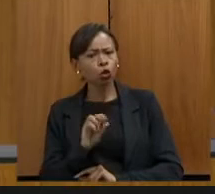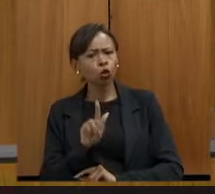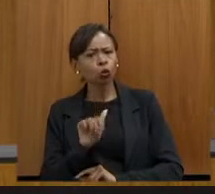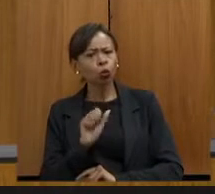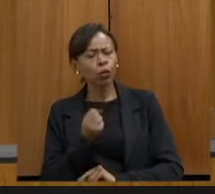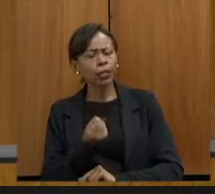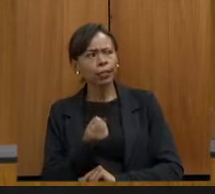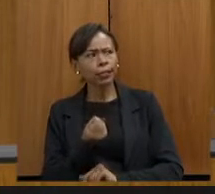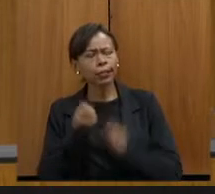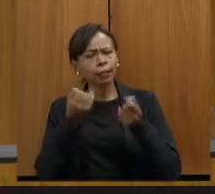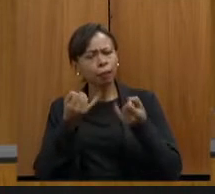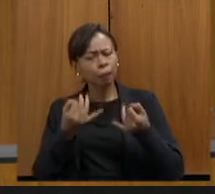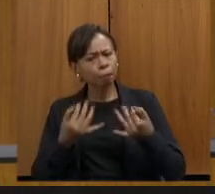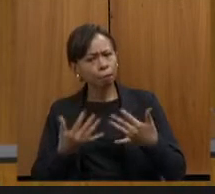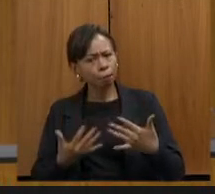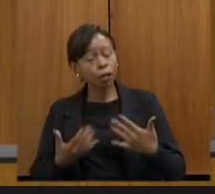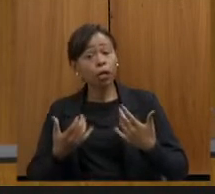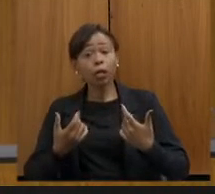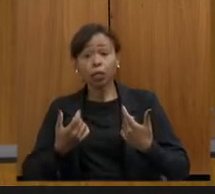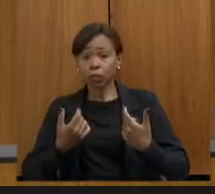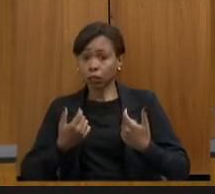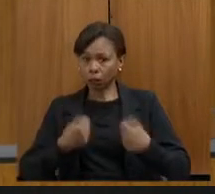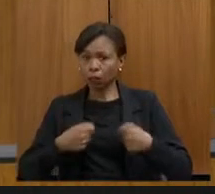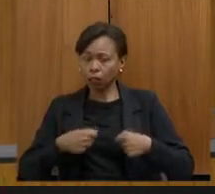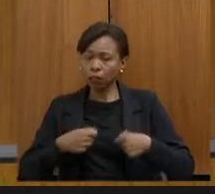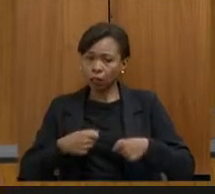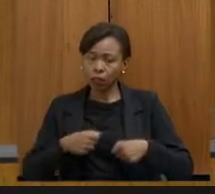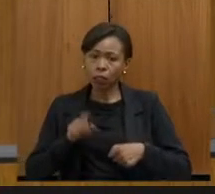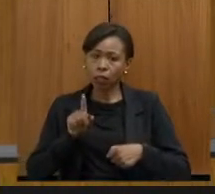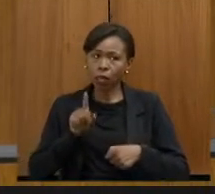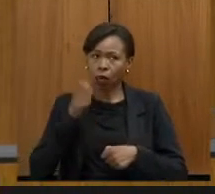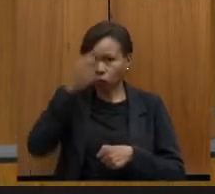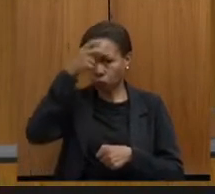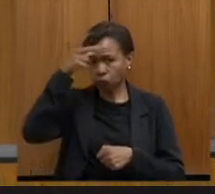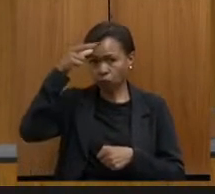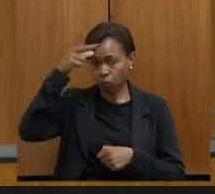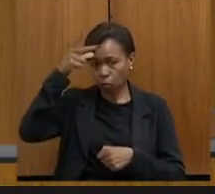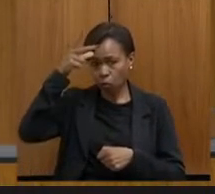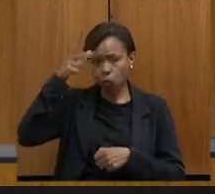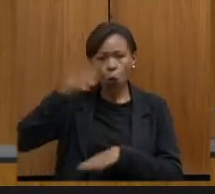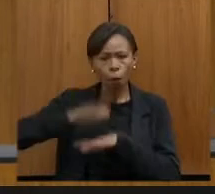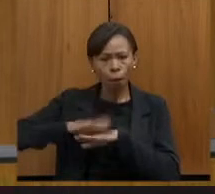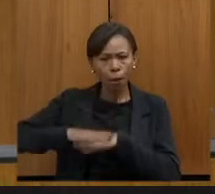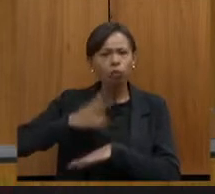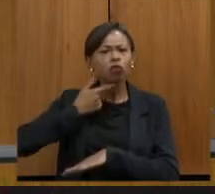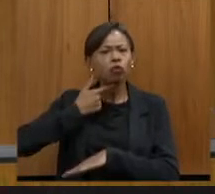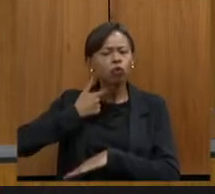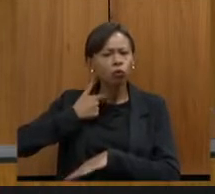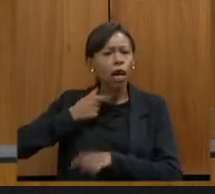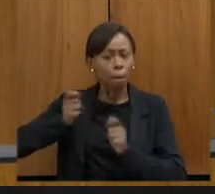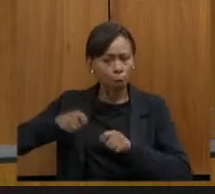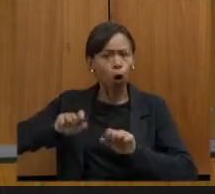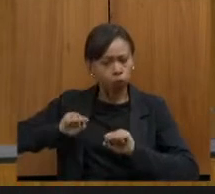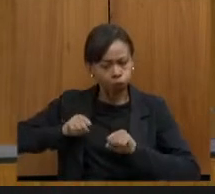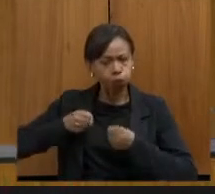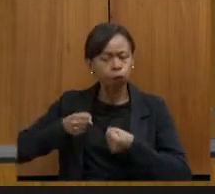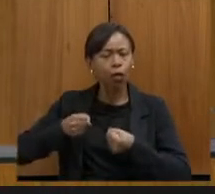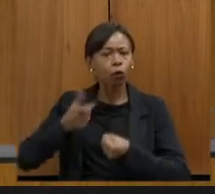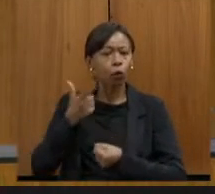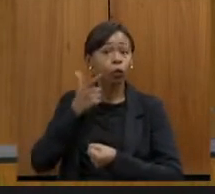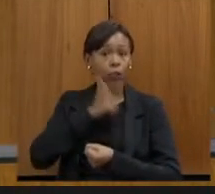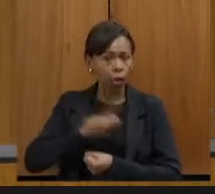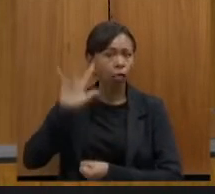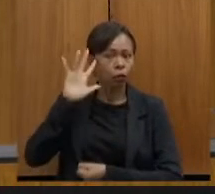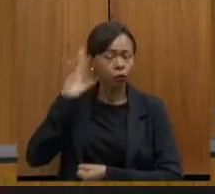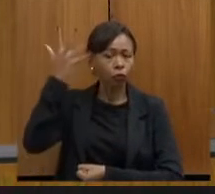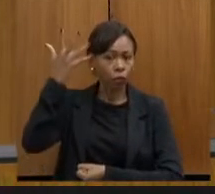nós precisamos, que o prefeito tenha vontade de fazer, e se ele quiser fazer, ele vai ter